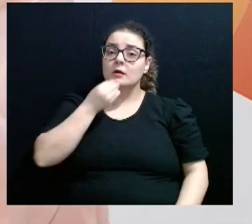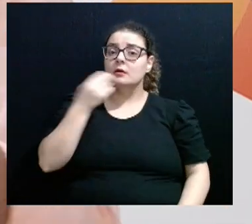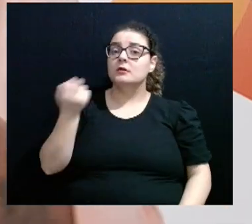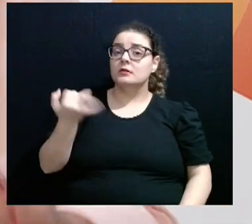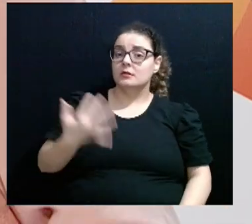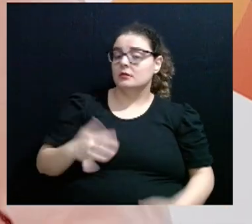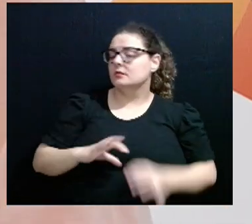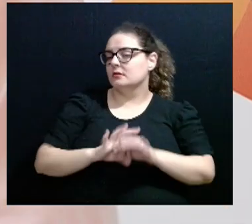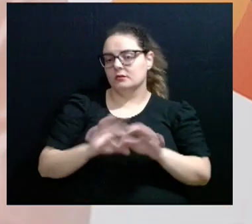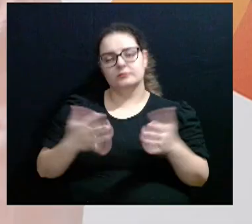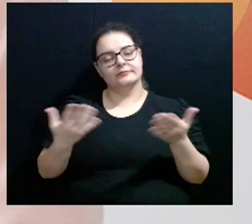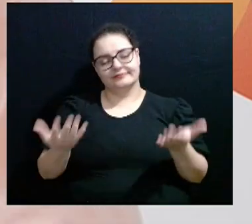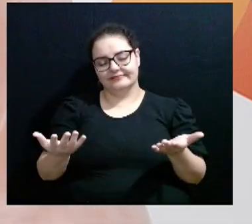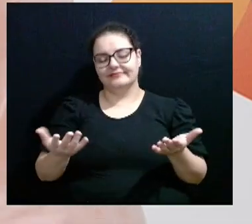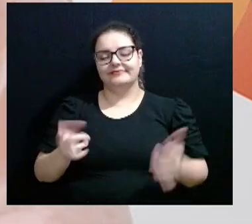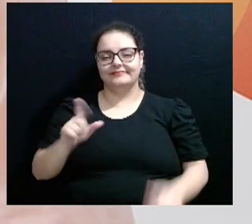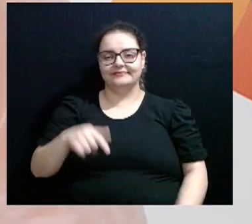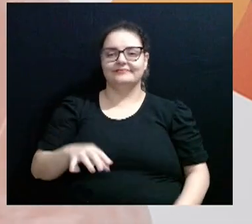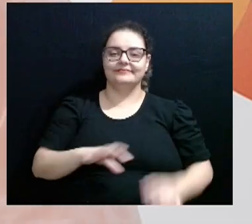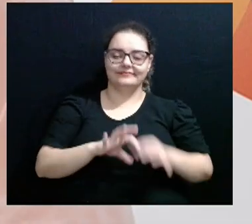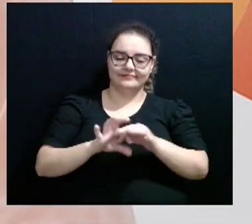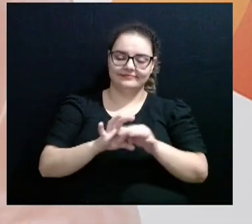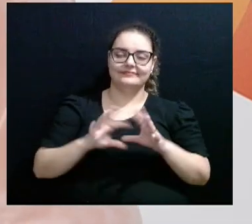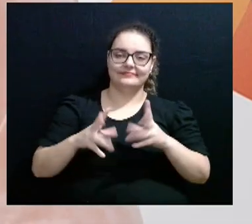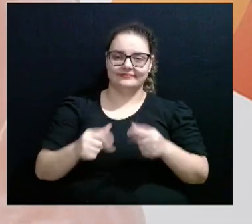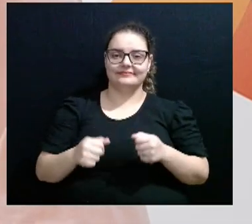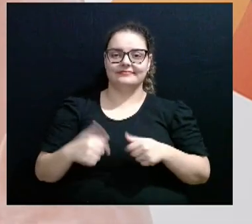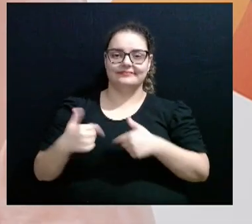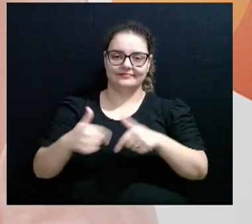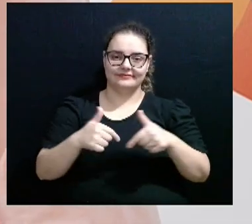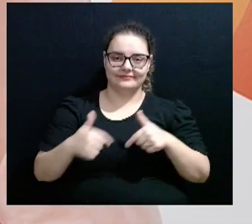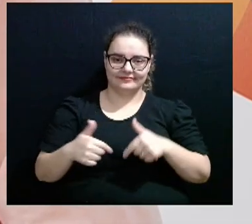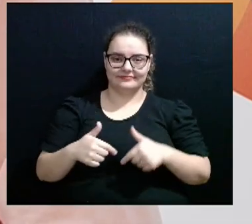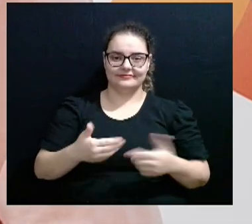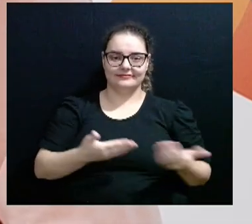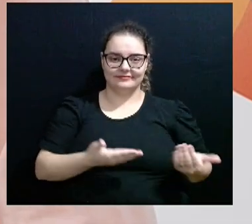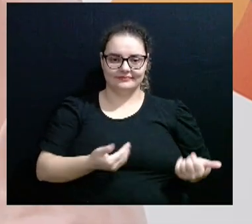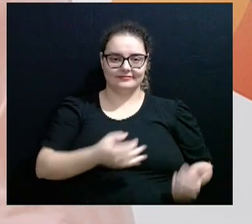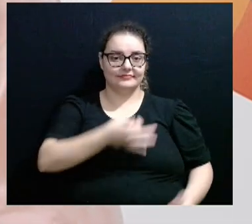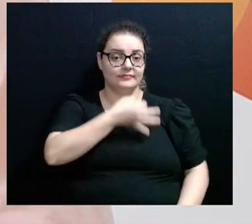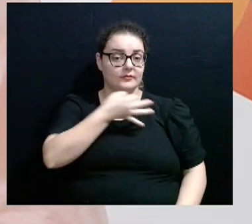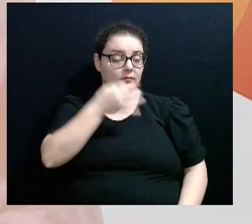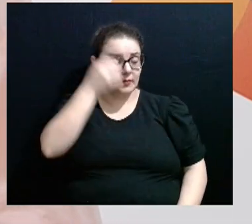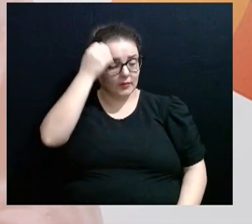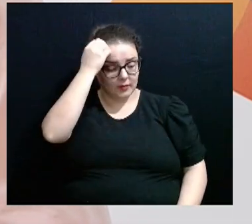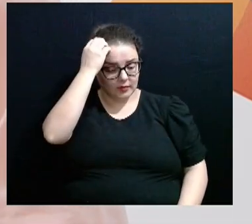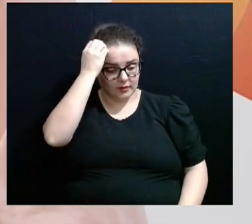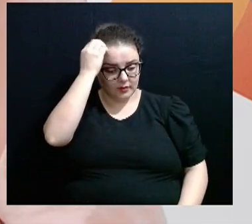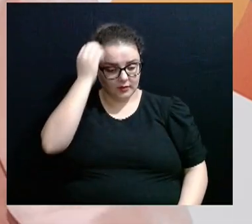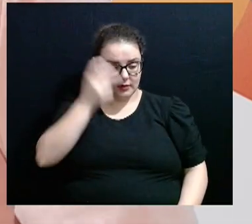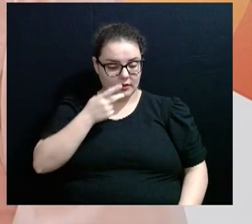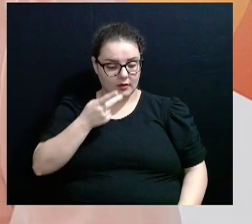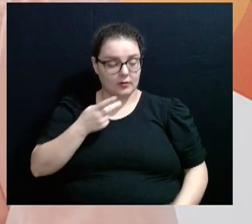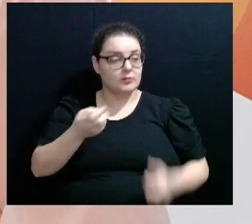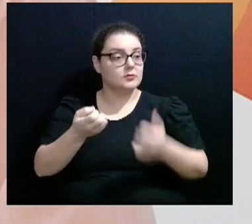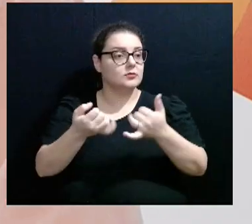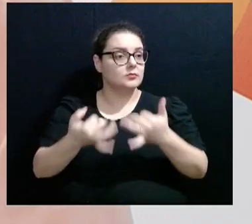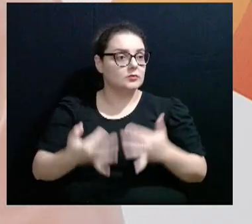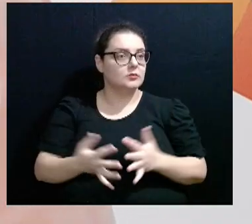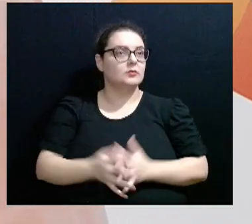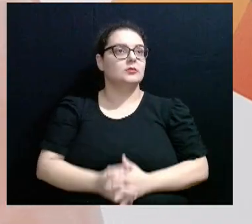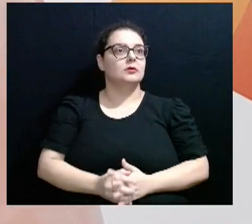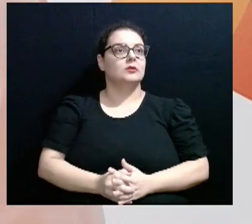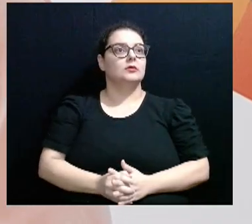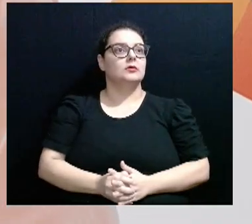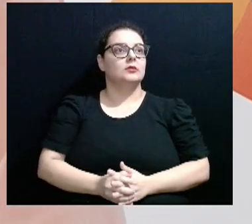enfim, é uma união de todos para a empregabilidade jovem. Perfeito. E falando um pouquinho sobre as orientações, né? Como